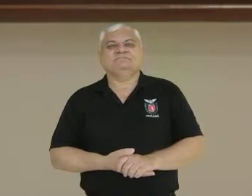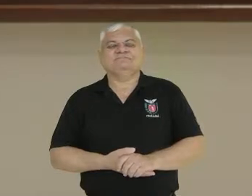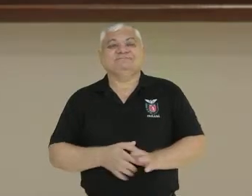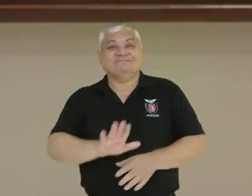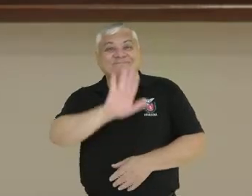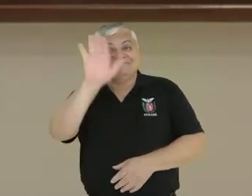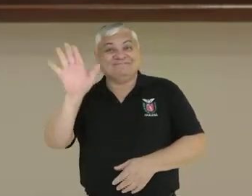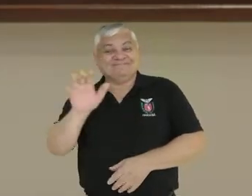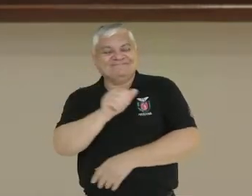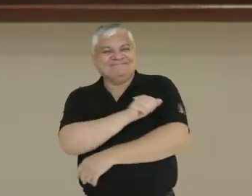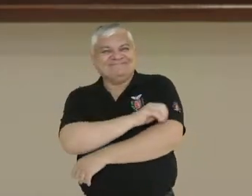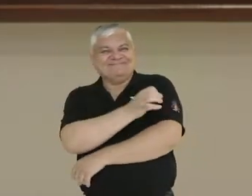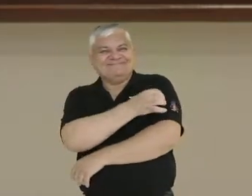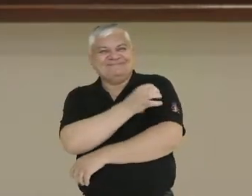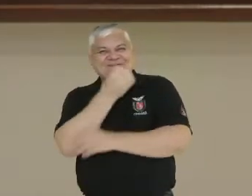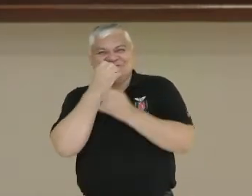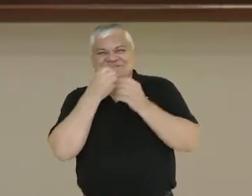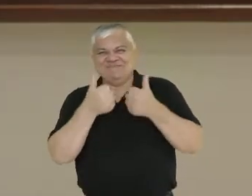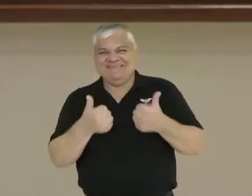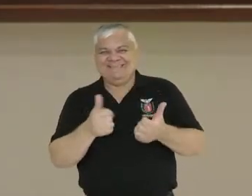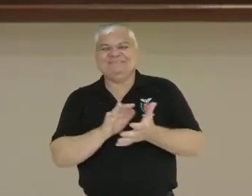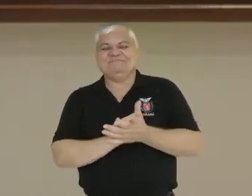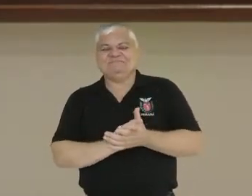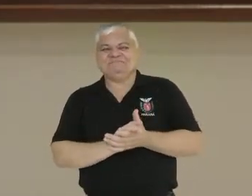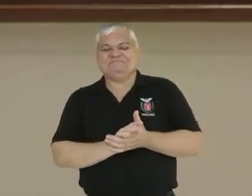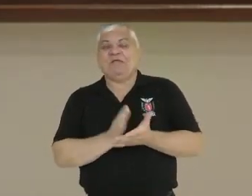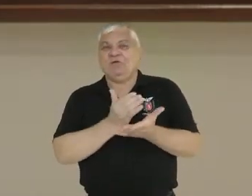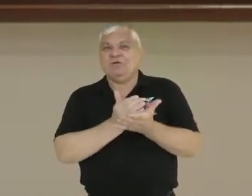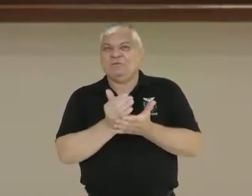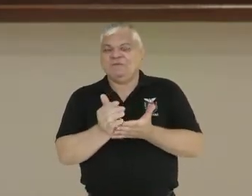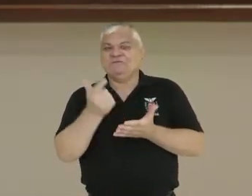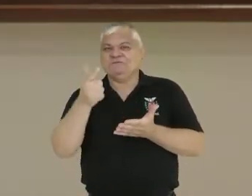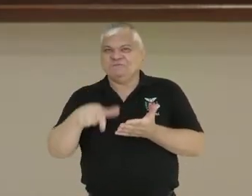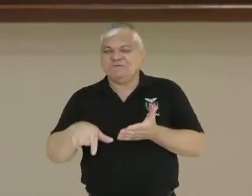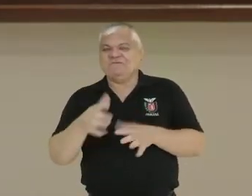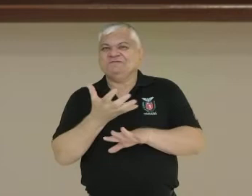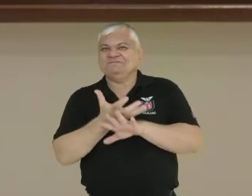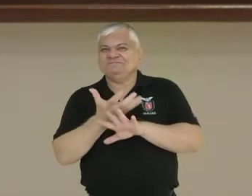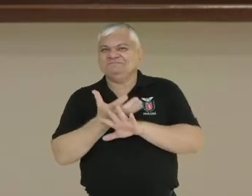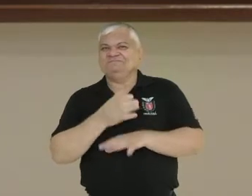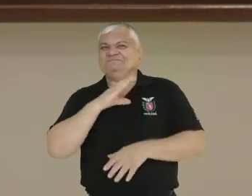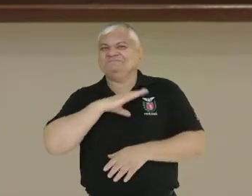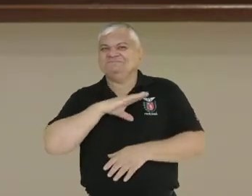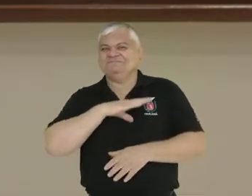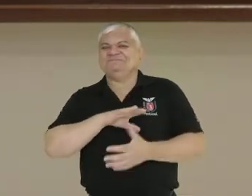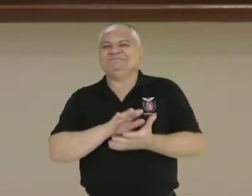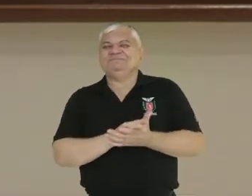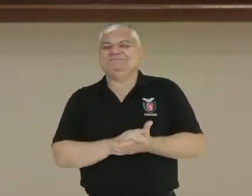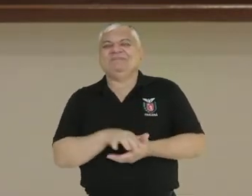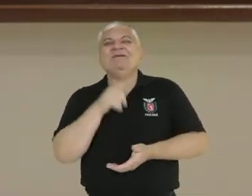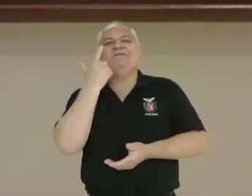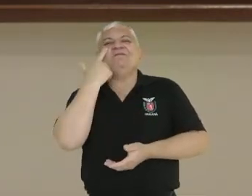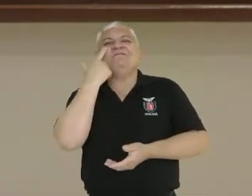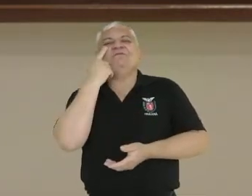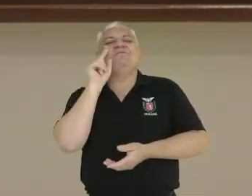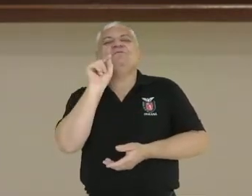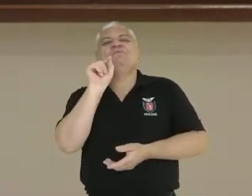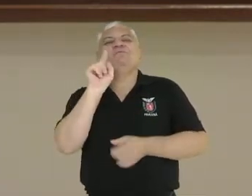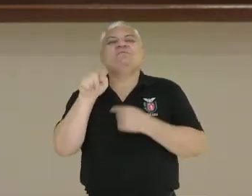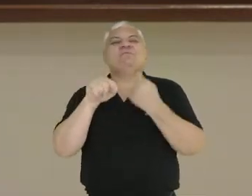Olá, alunos do sexto ano, tudo bem com vocês? Estamos começando mais uma aula de língua portuguesa. Vamos conferir juntos